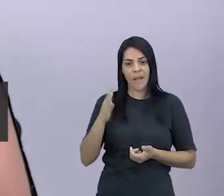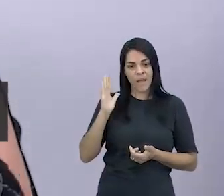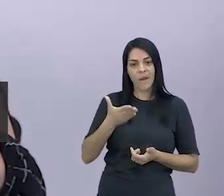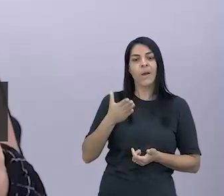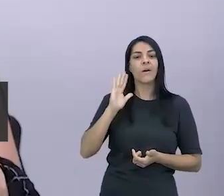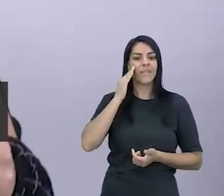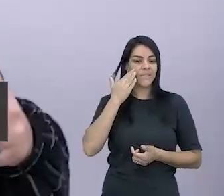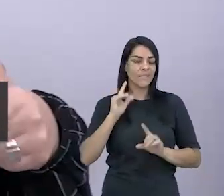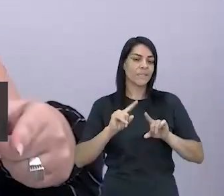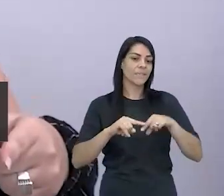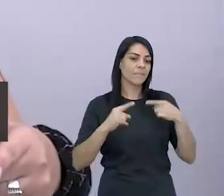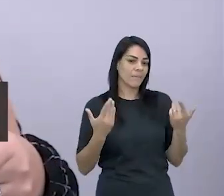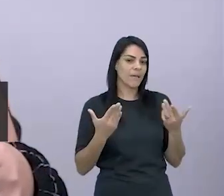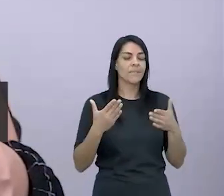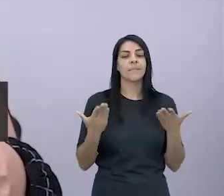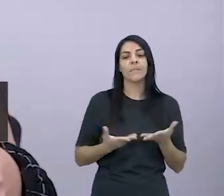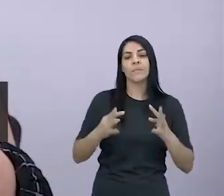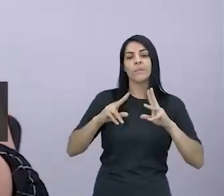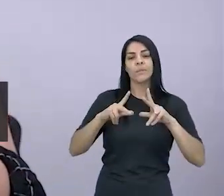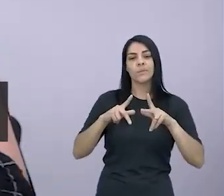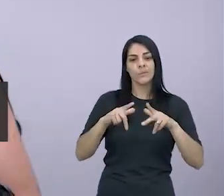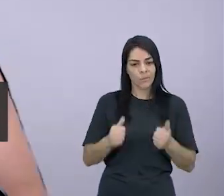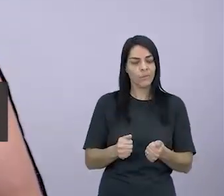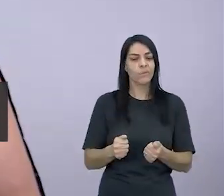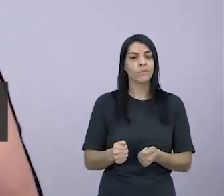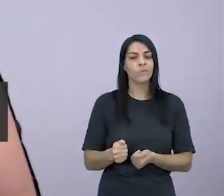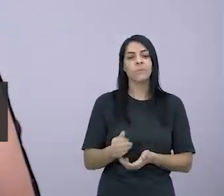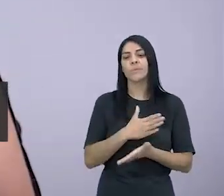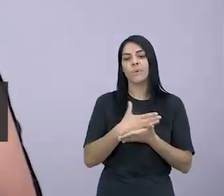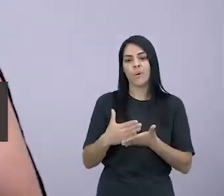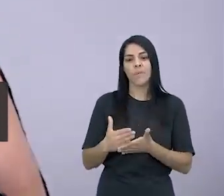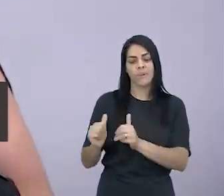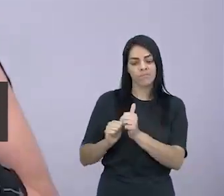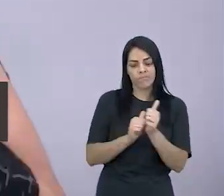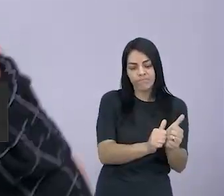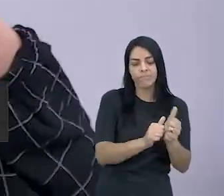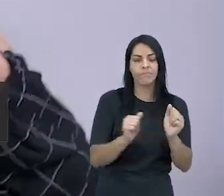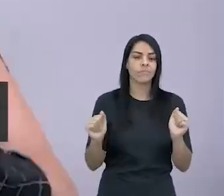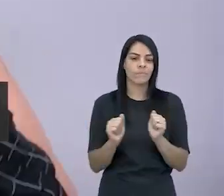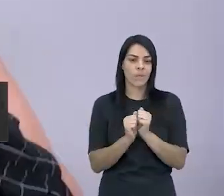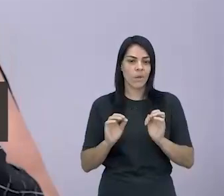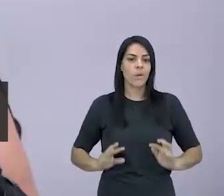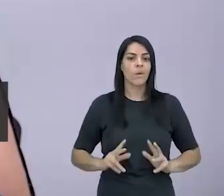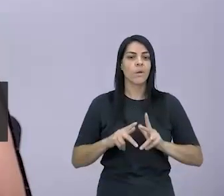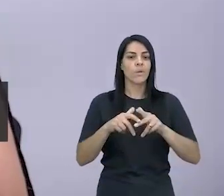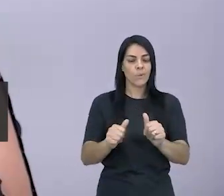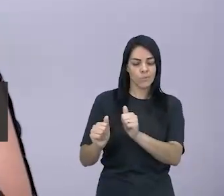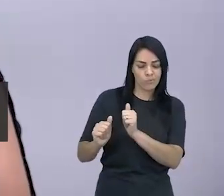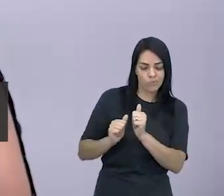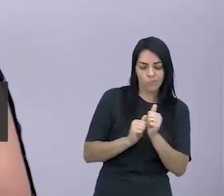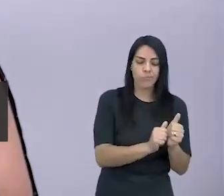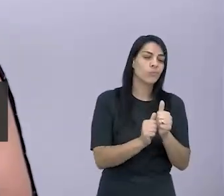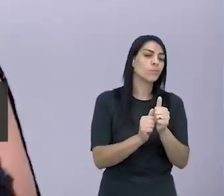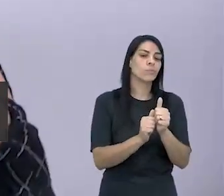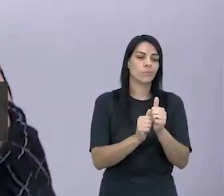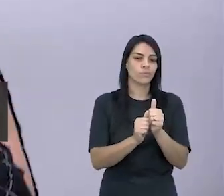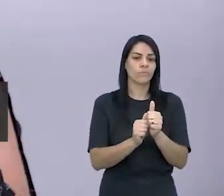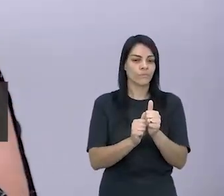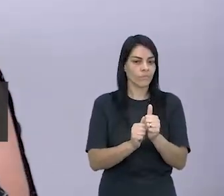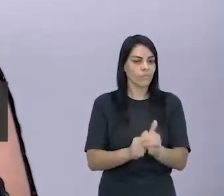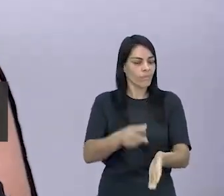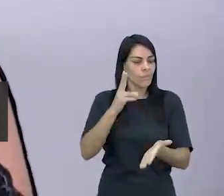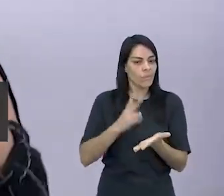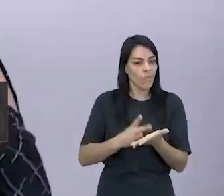entendi. Então, aí, todos vão começar a caminhar junto. E vai chegar um momento que pode ser que todos estejam junto andando, né? No